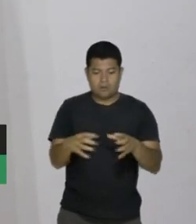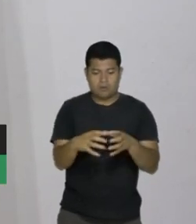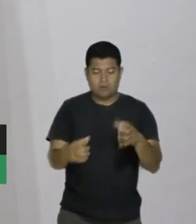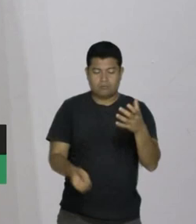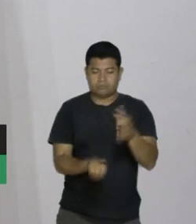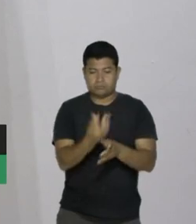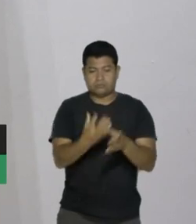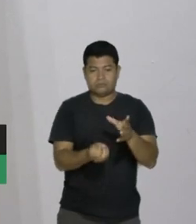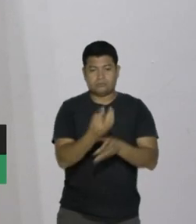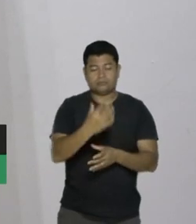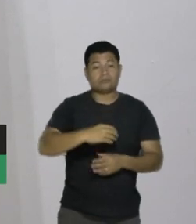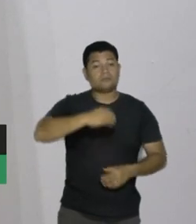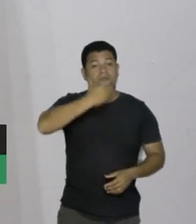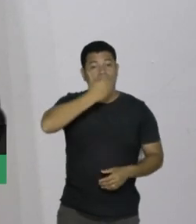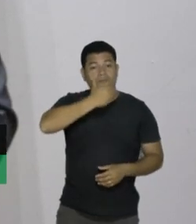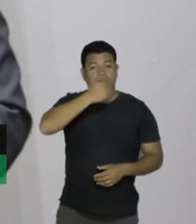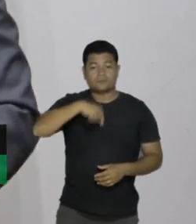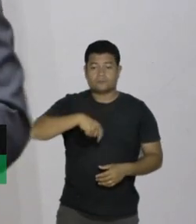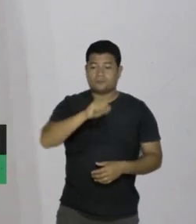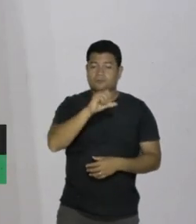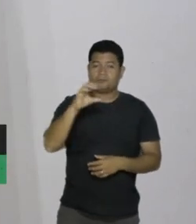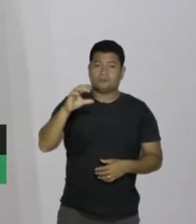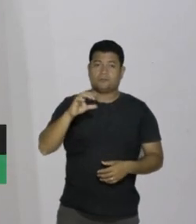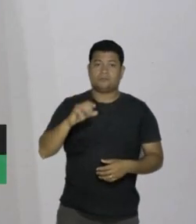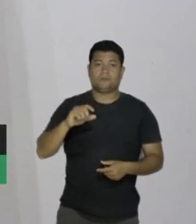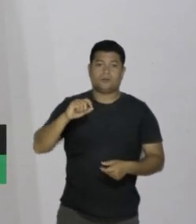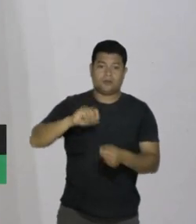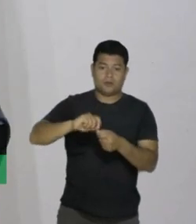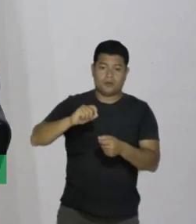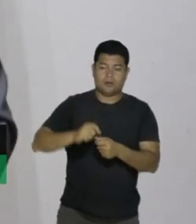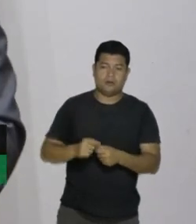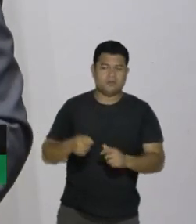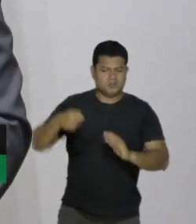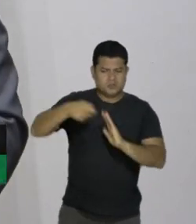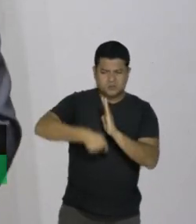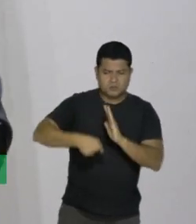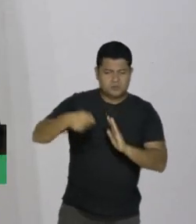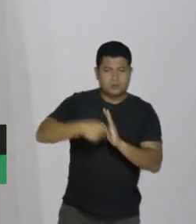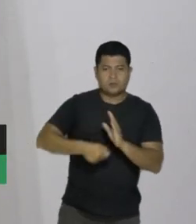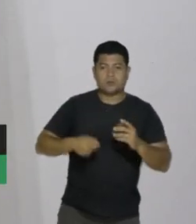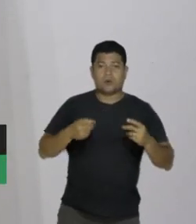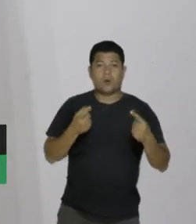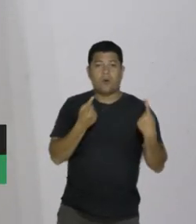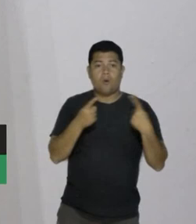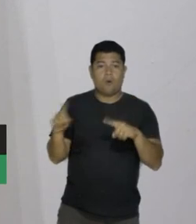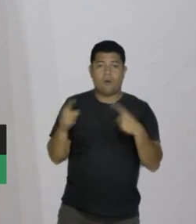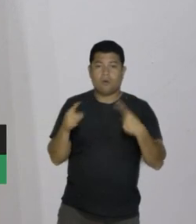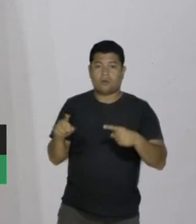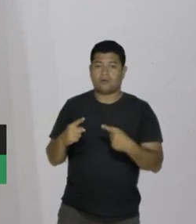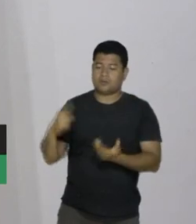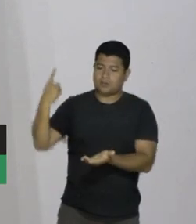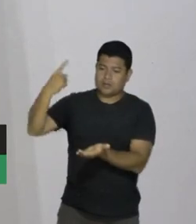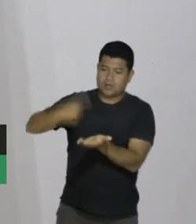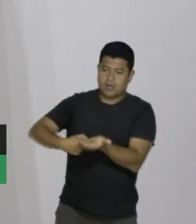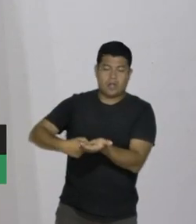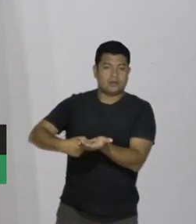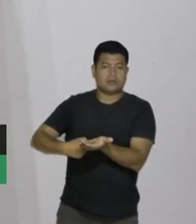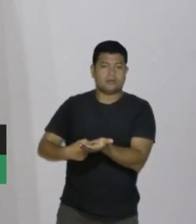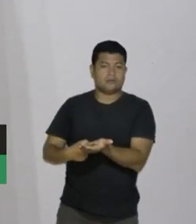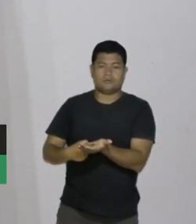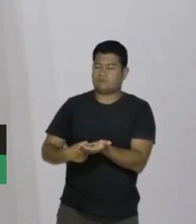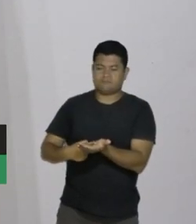para que a gente possa fazer a pressão necessária para que este acordo do deputado Altair não